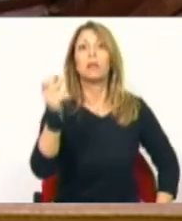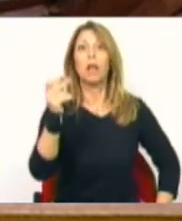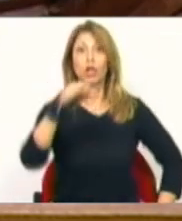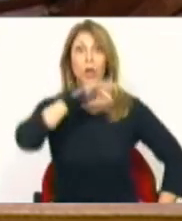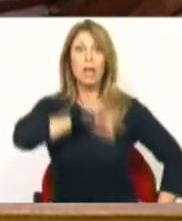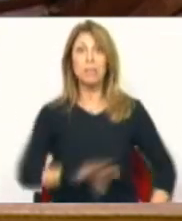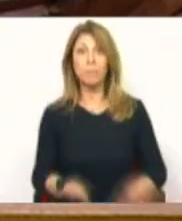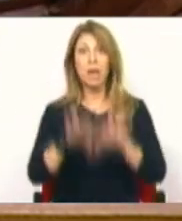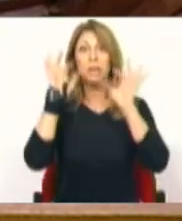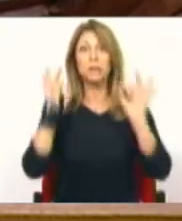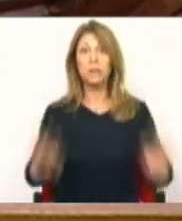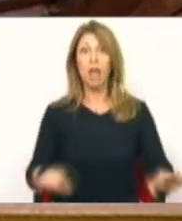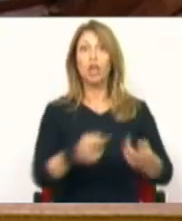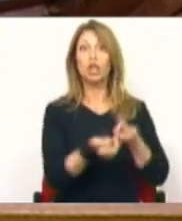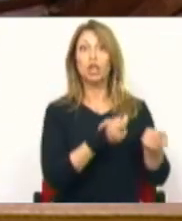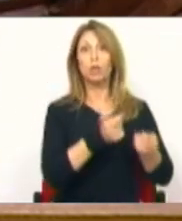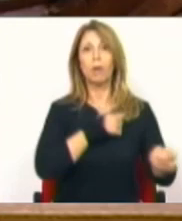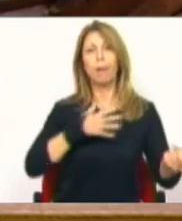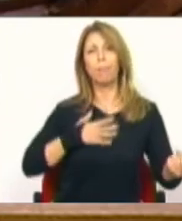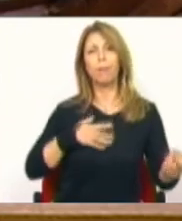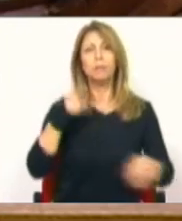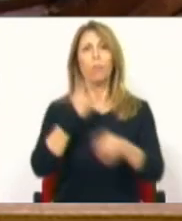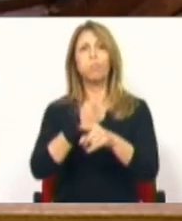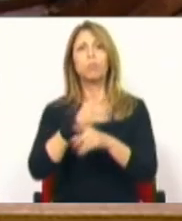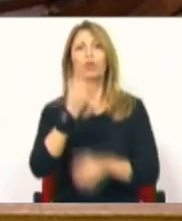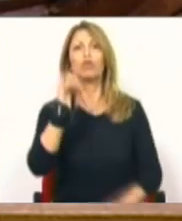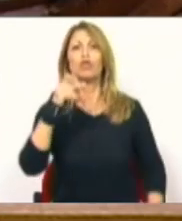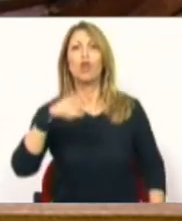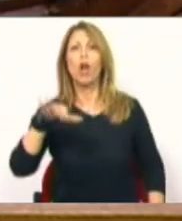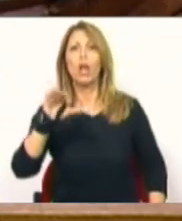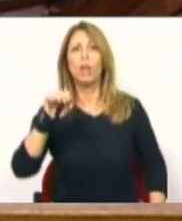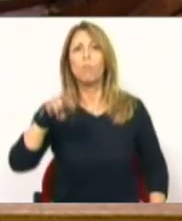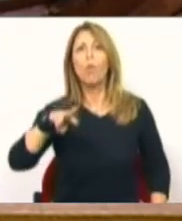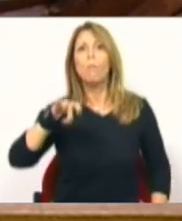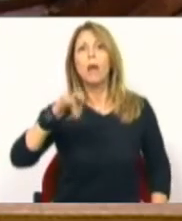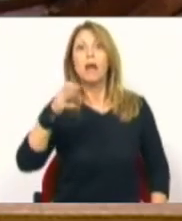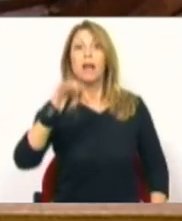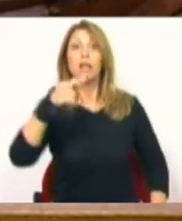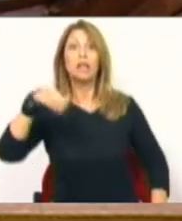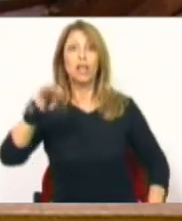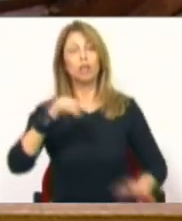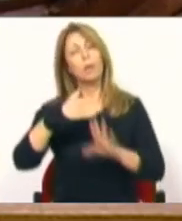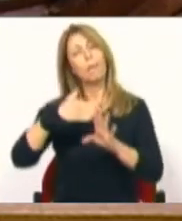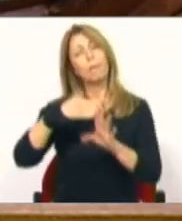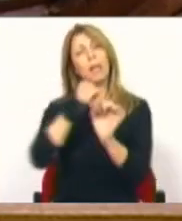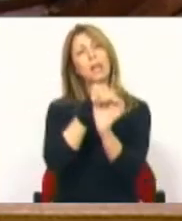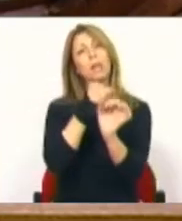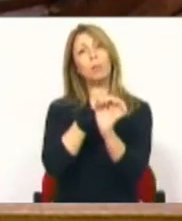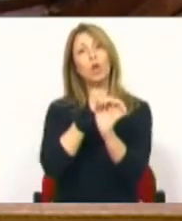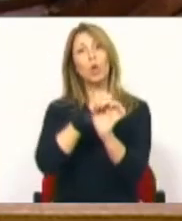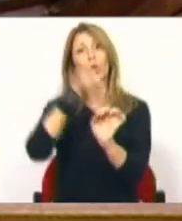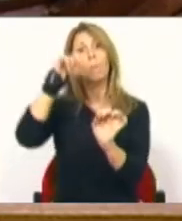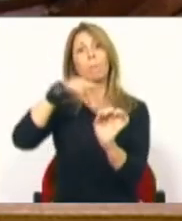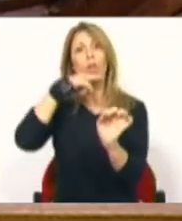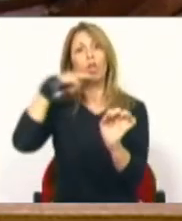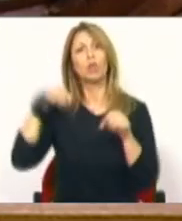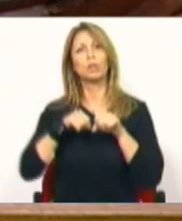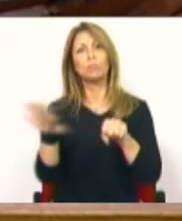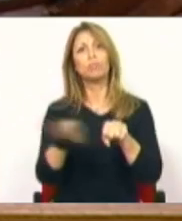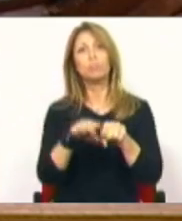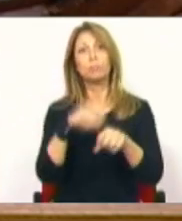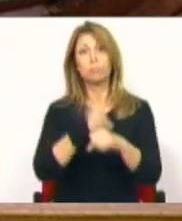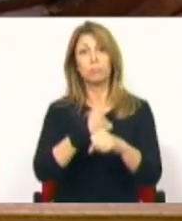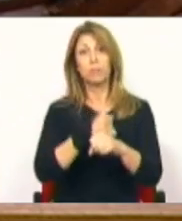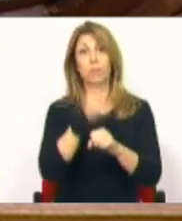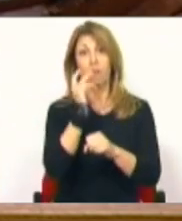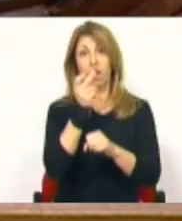há o caso da Jerónimo Martins. Em média, um trabalhador do grupo que tem o Pingo Doce tem de trabalhar 140 anos para